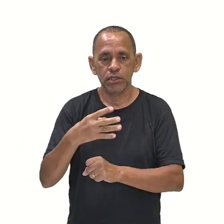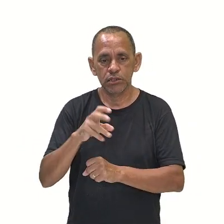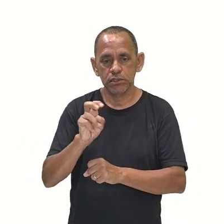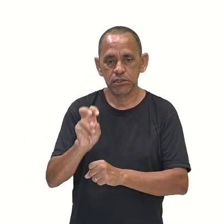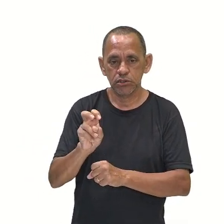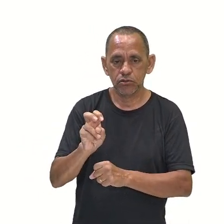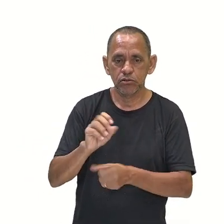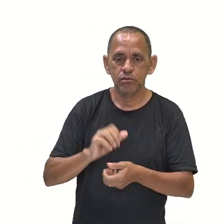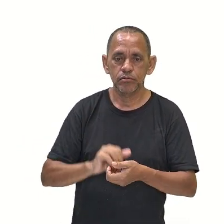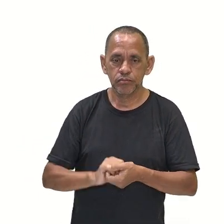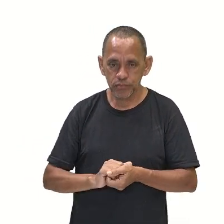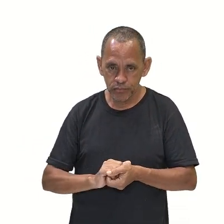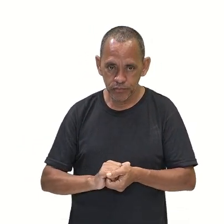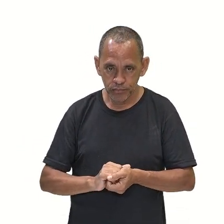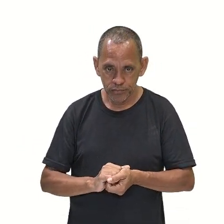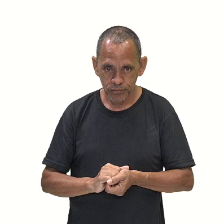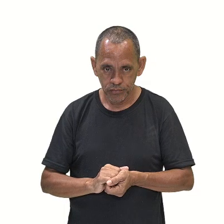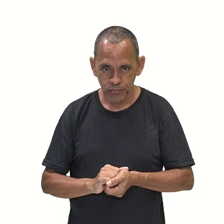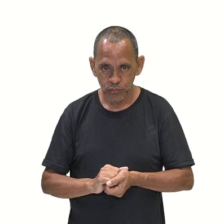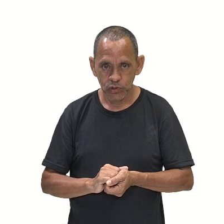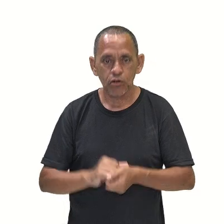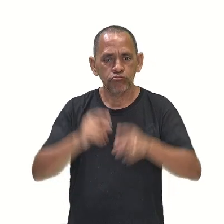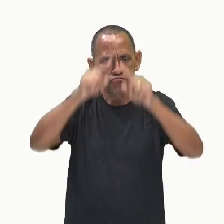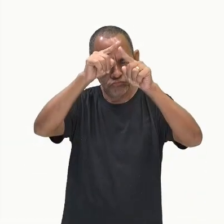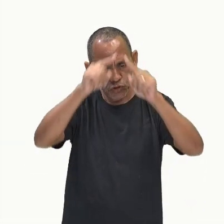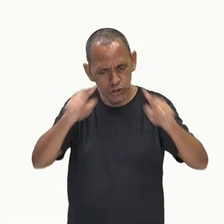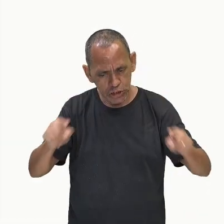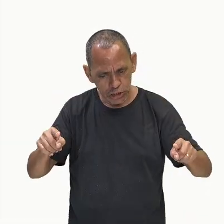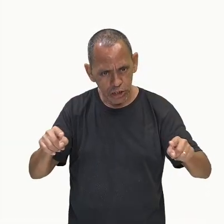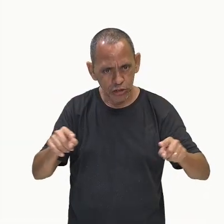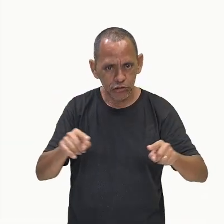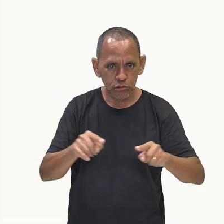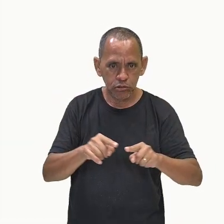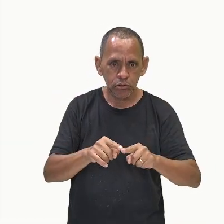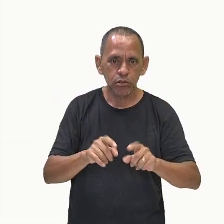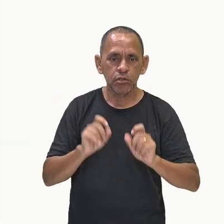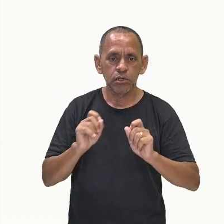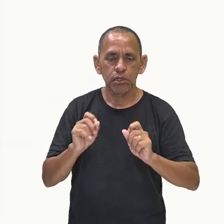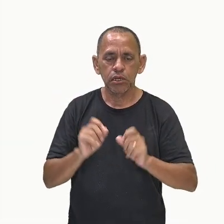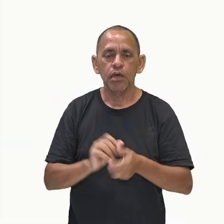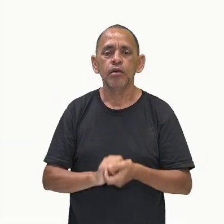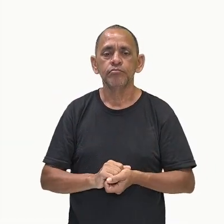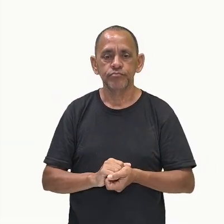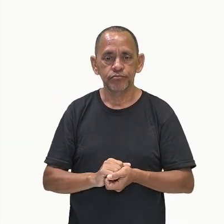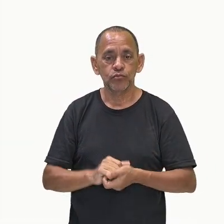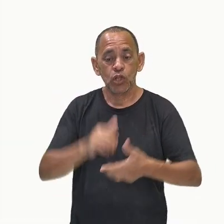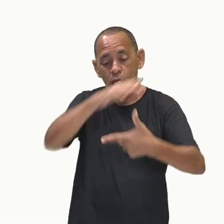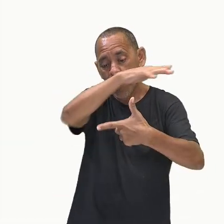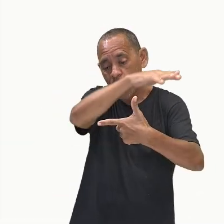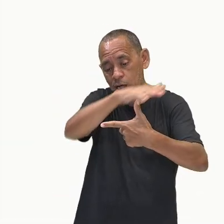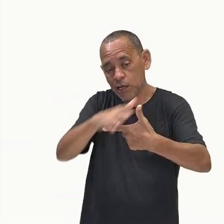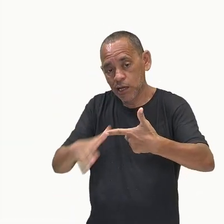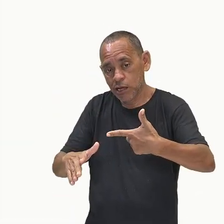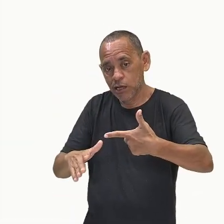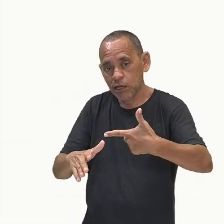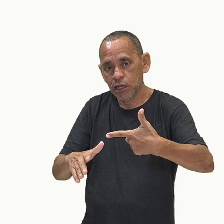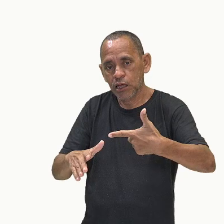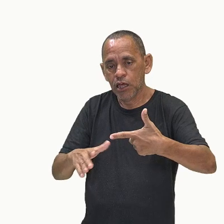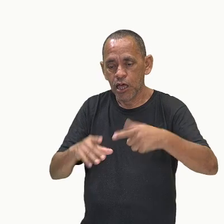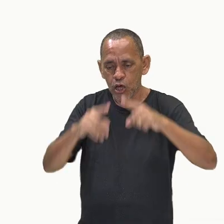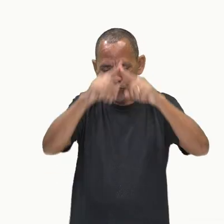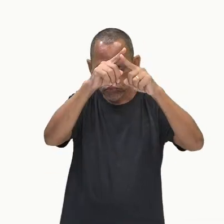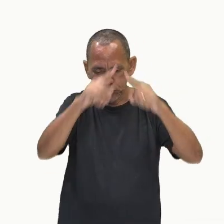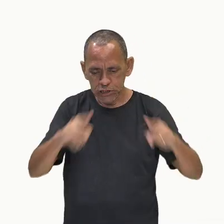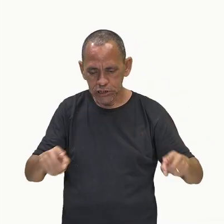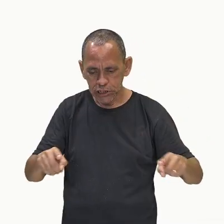nosso triângulo ele é o quê? Ele é um triângulo retângulo. Caiu naquela situação